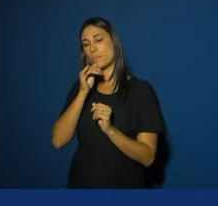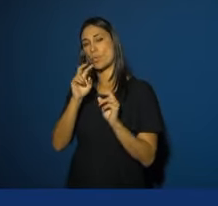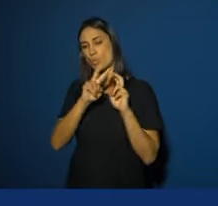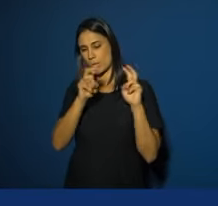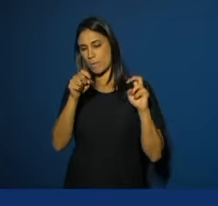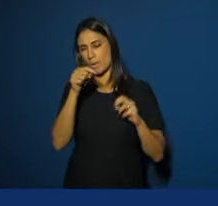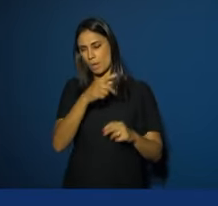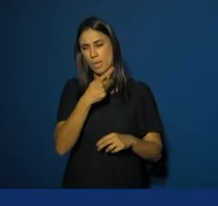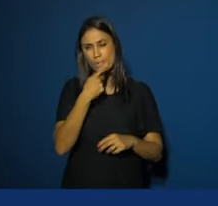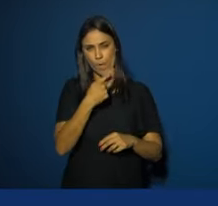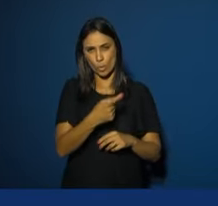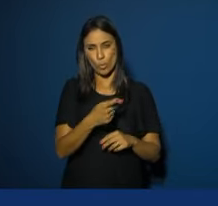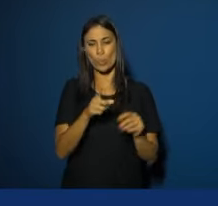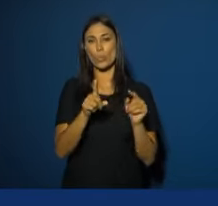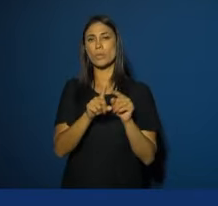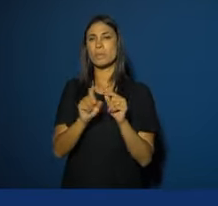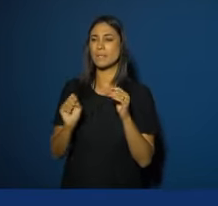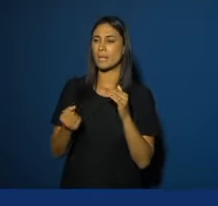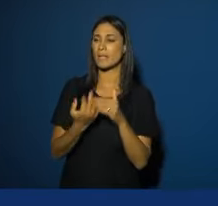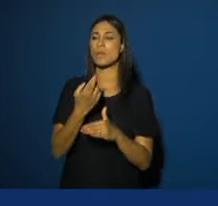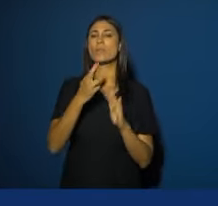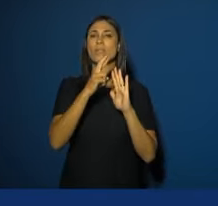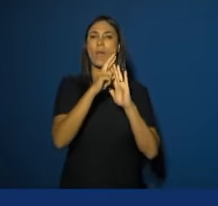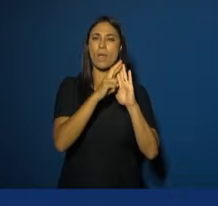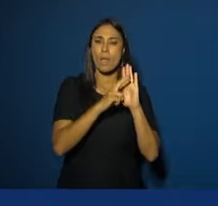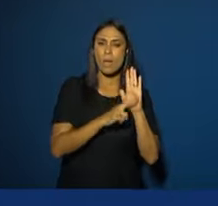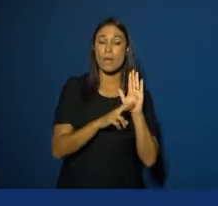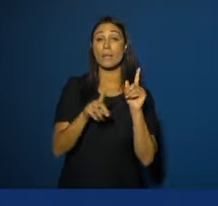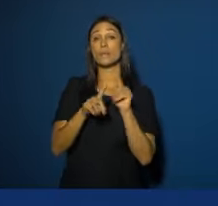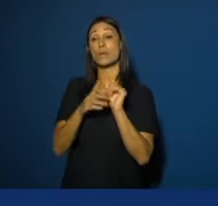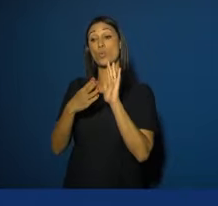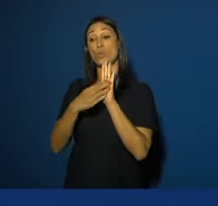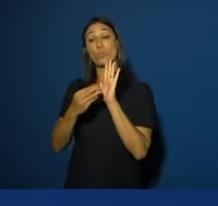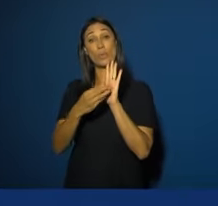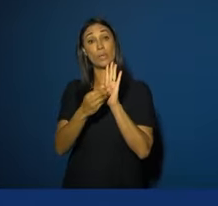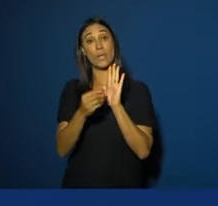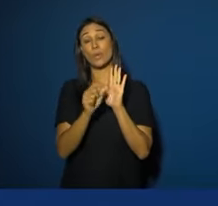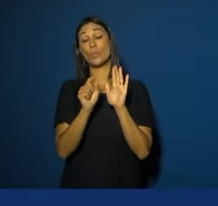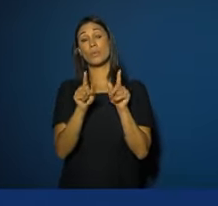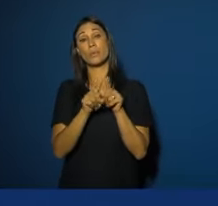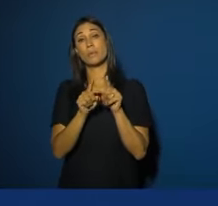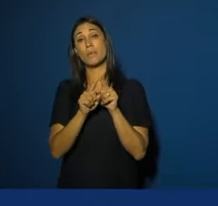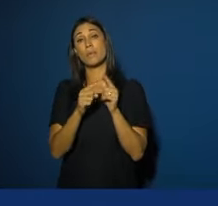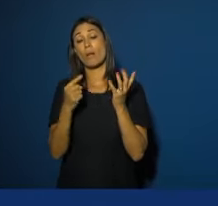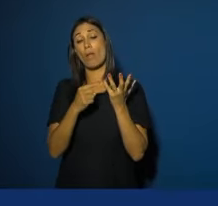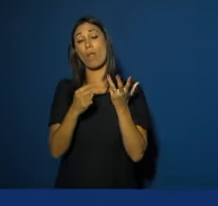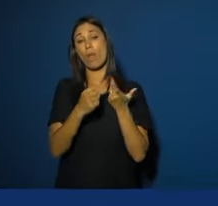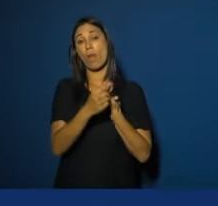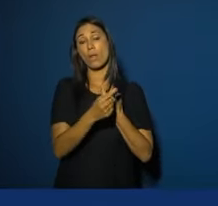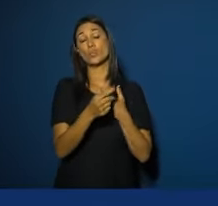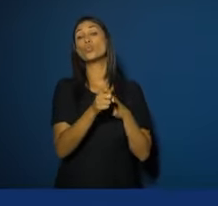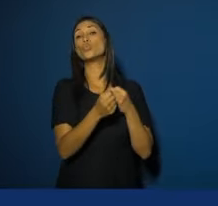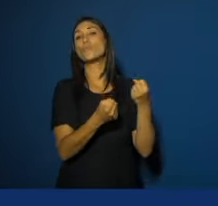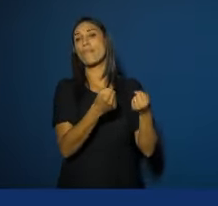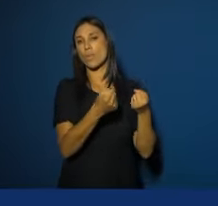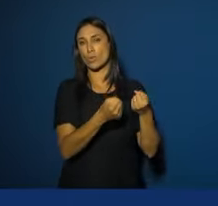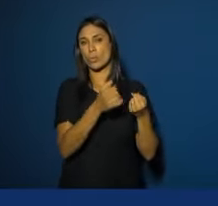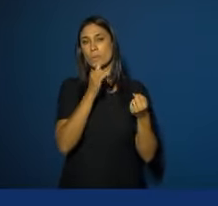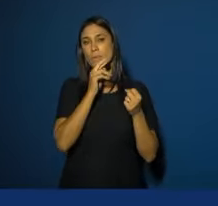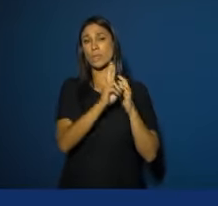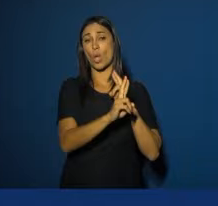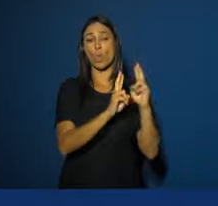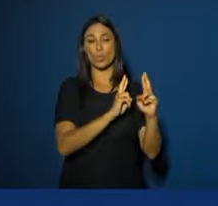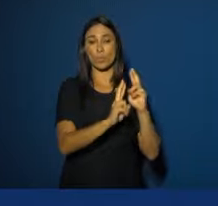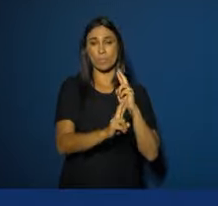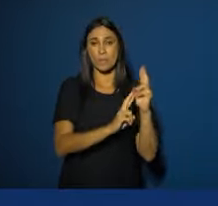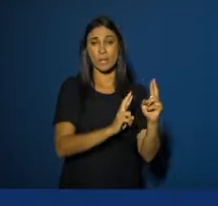ministro colocou essa construção regulatória mais positiva e o exemplo da contagem dos veículos né A ecorodovias